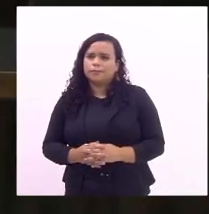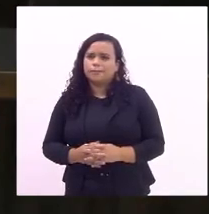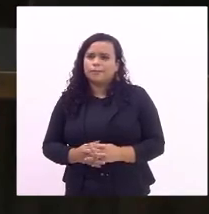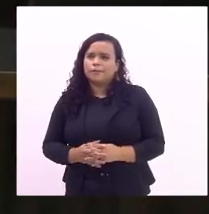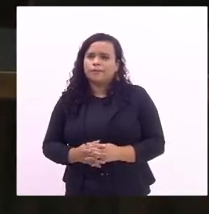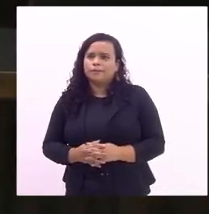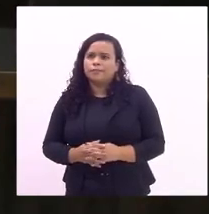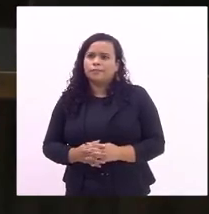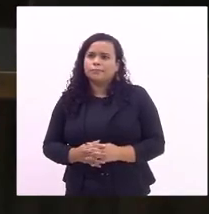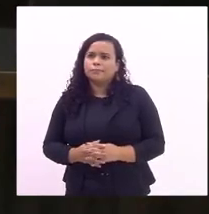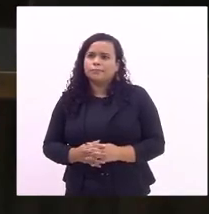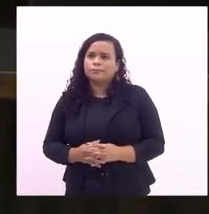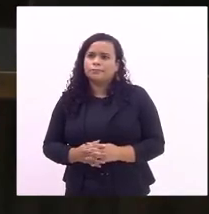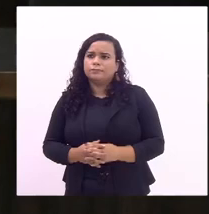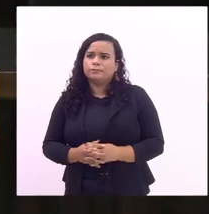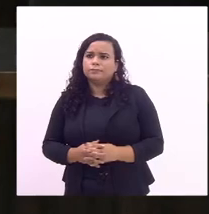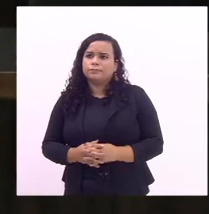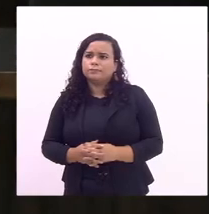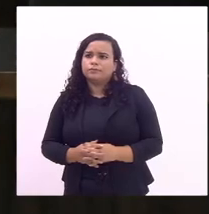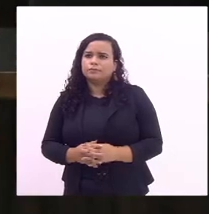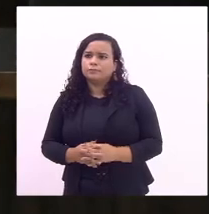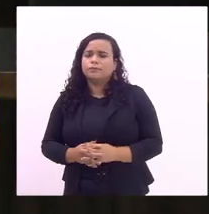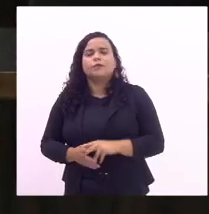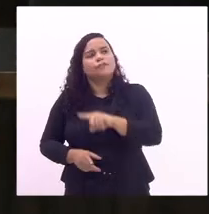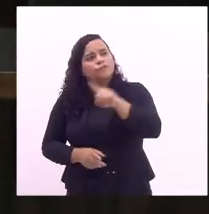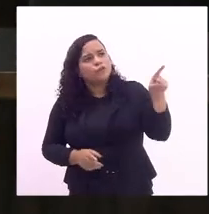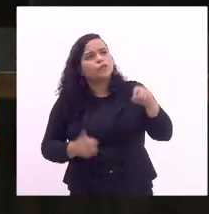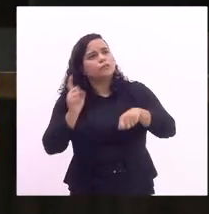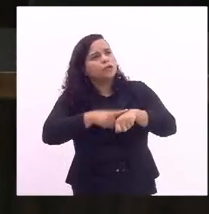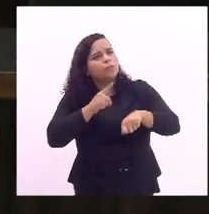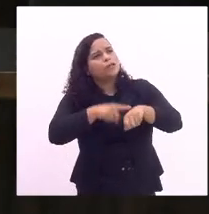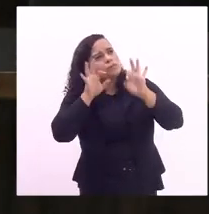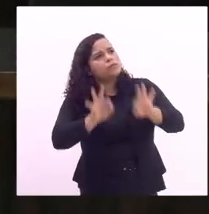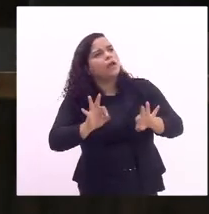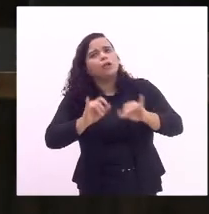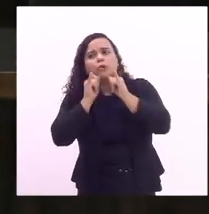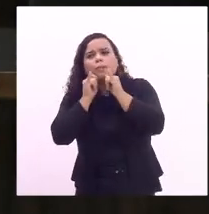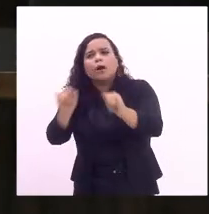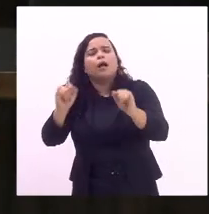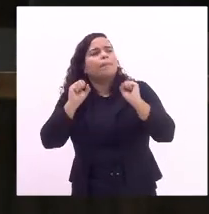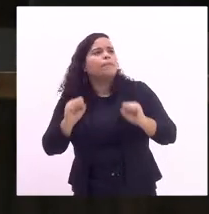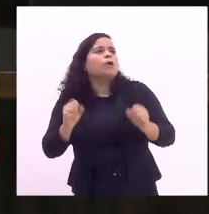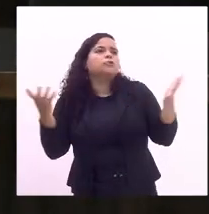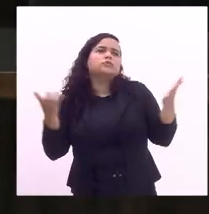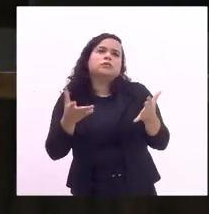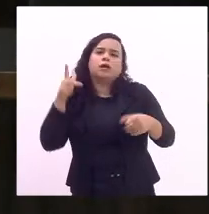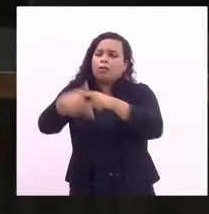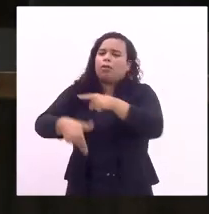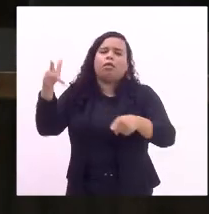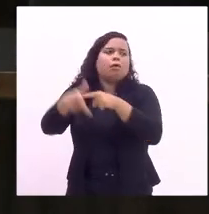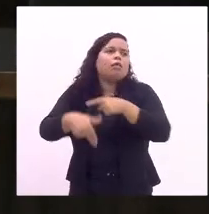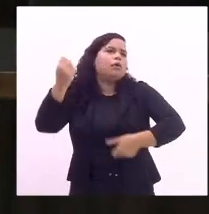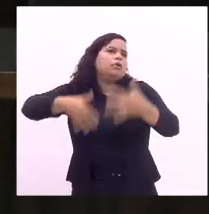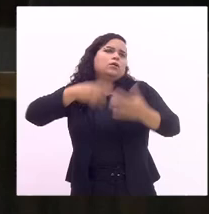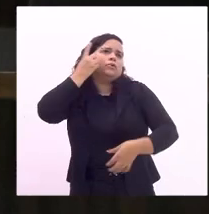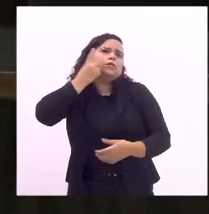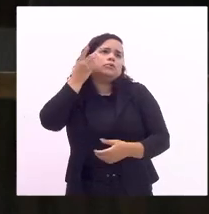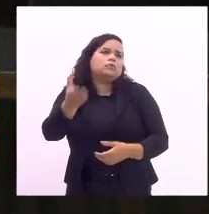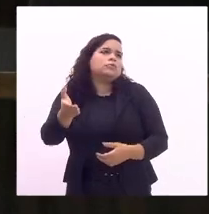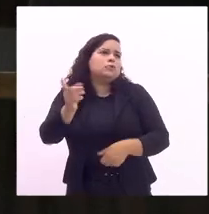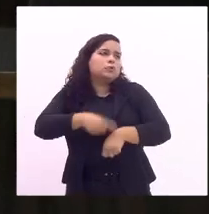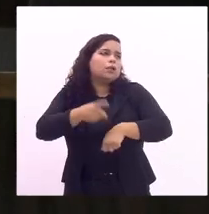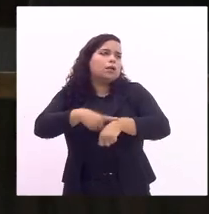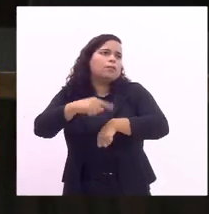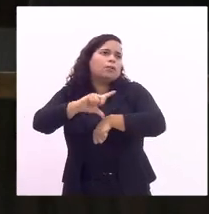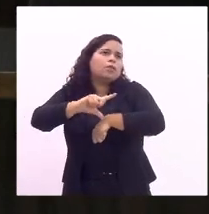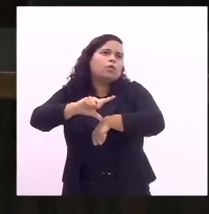A plateia terá momento de se manifestar. Está interrompendo a fala da deputada, o tempo vai